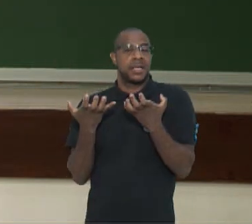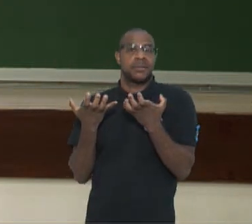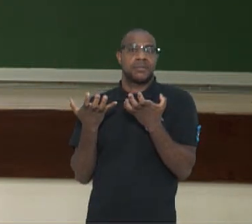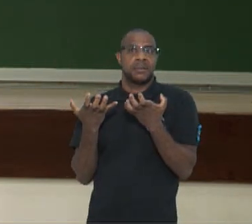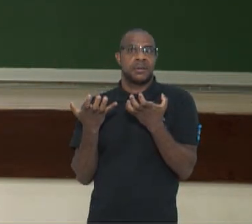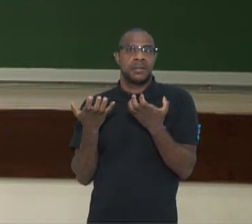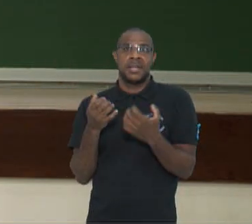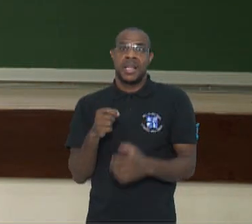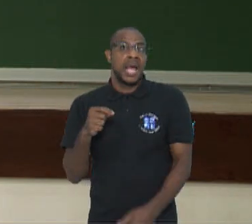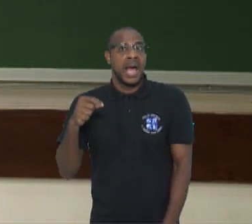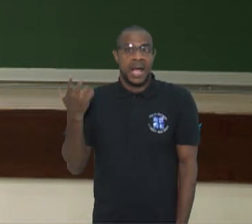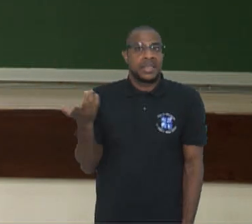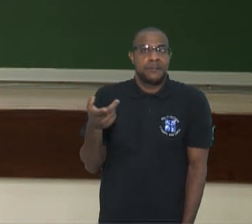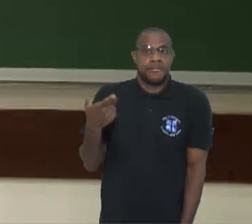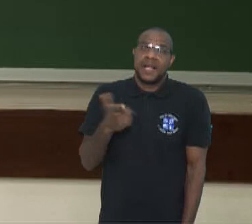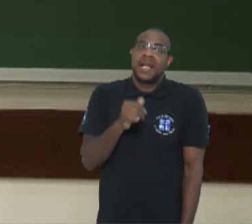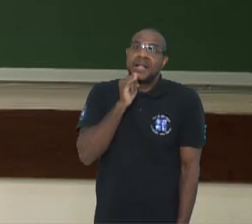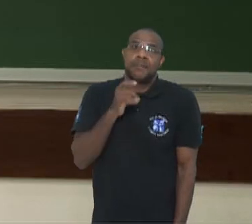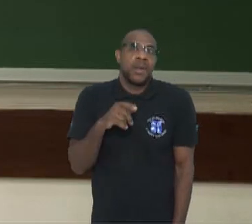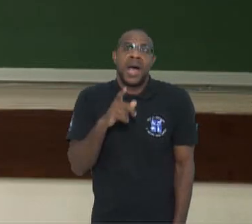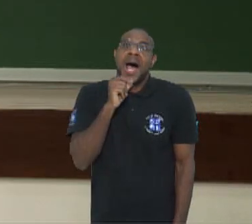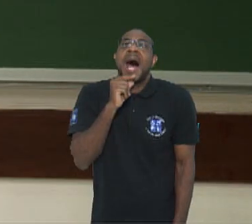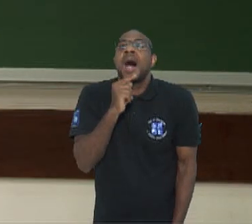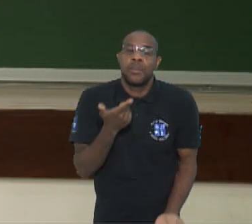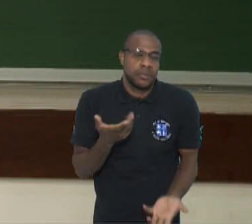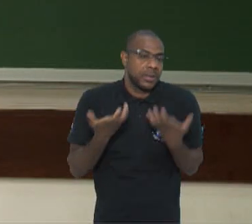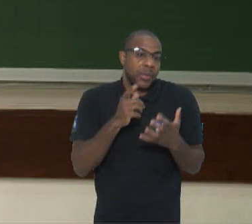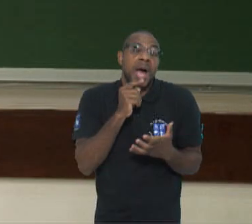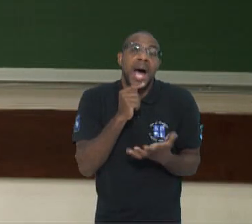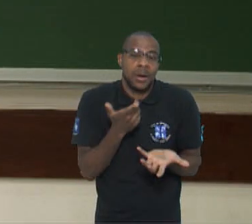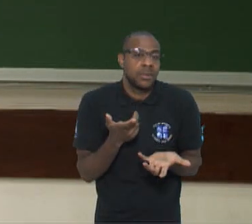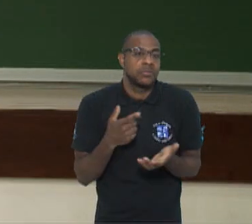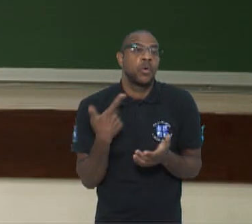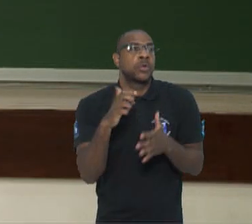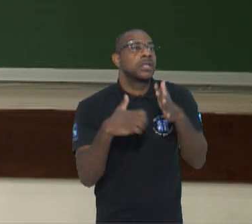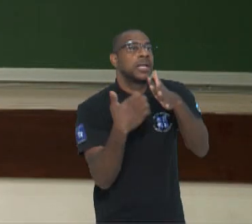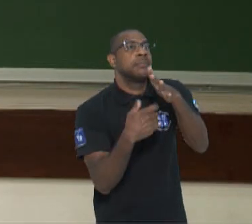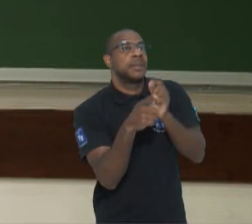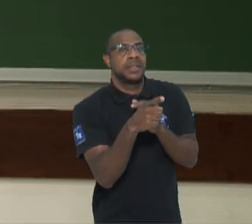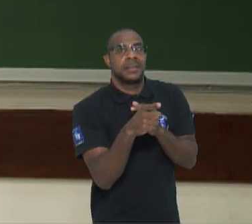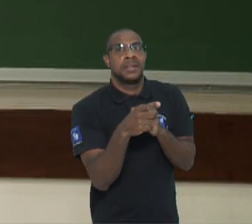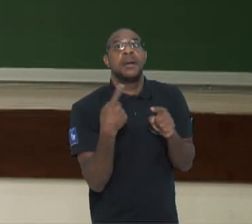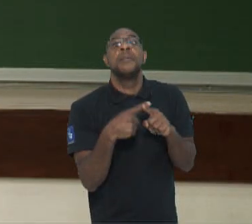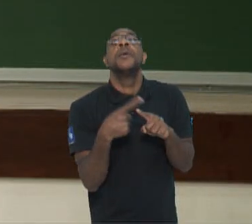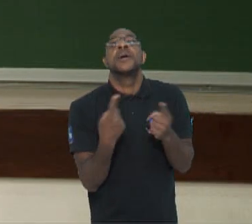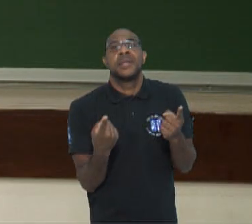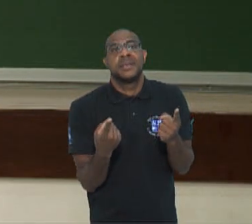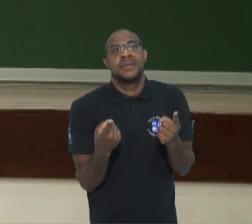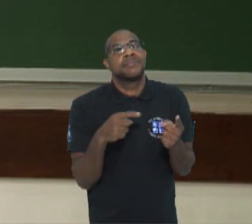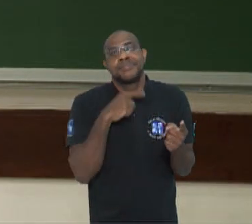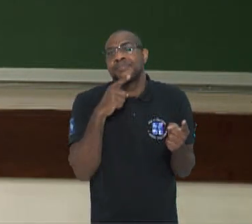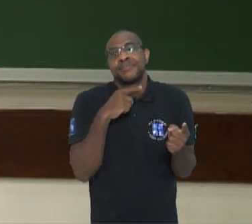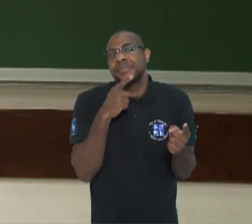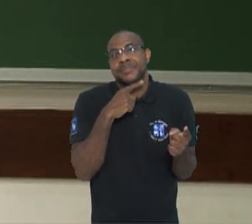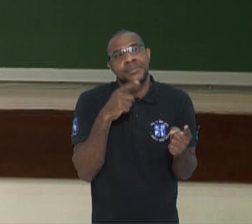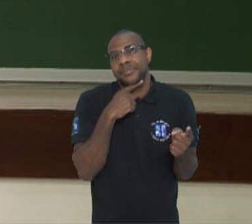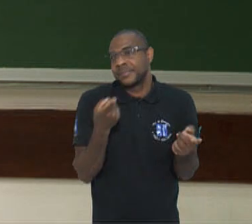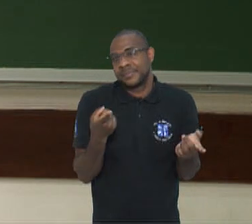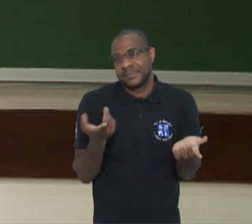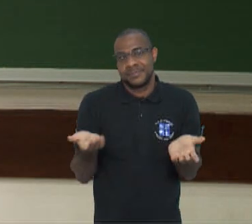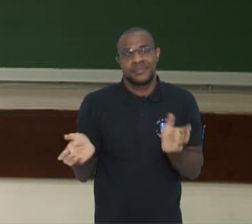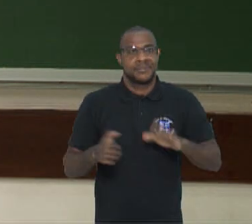mandar o esgoto da sua casa. Por quê? Porque há o monopólio. Tá? Então, é isso que está